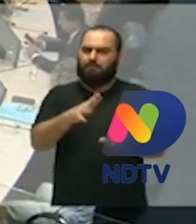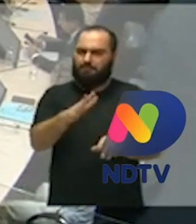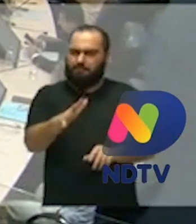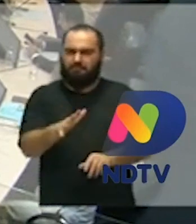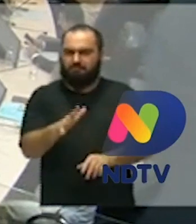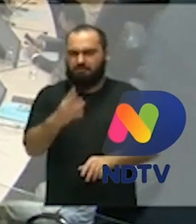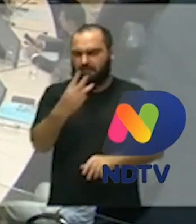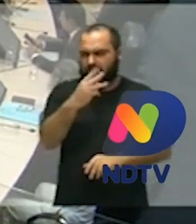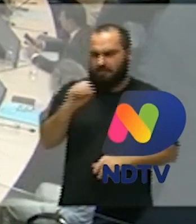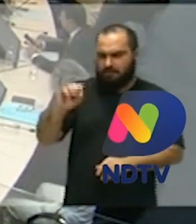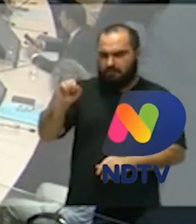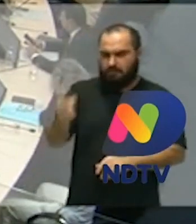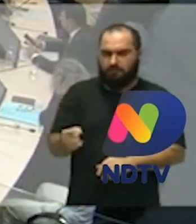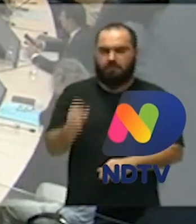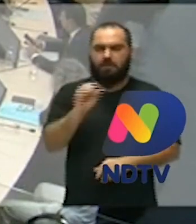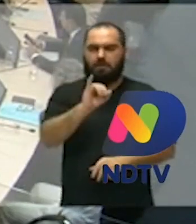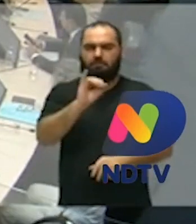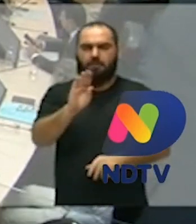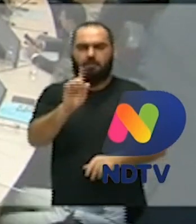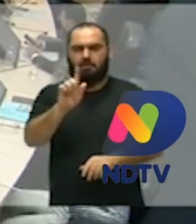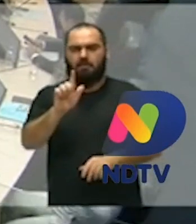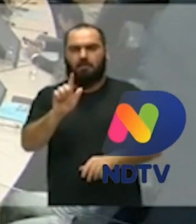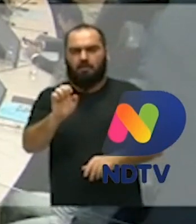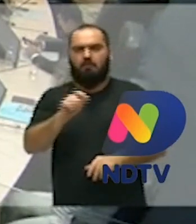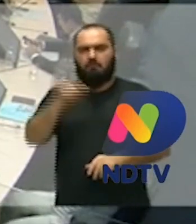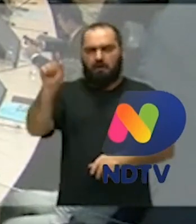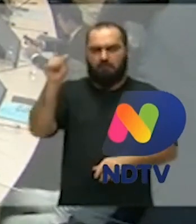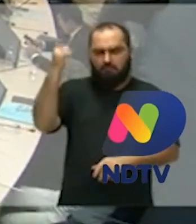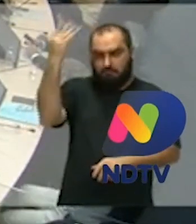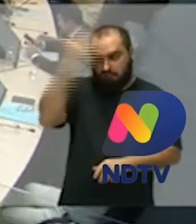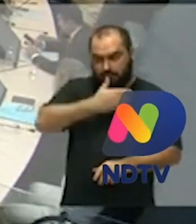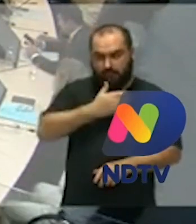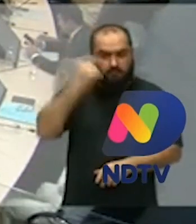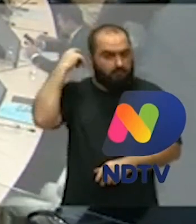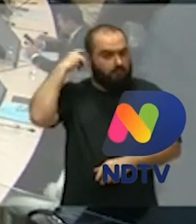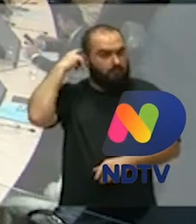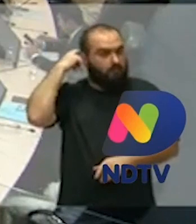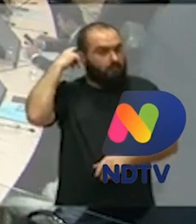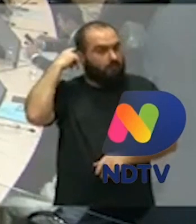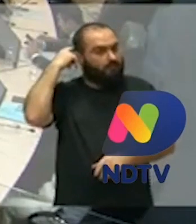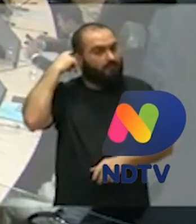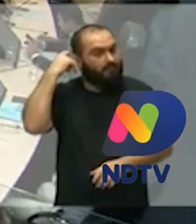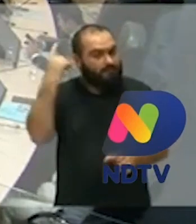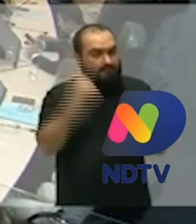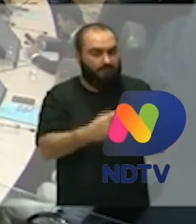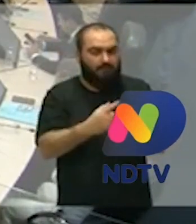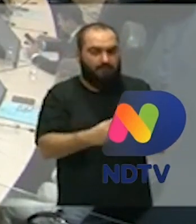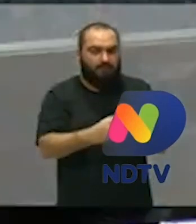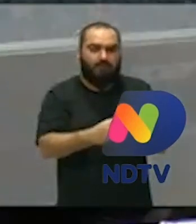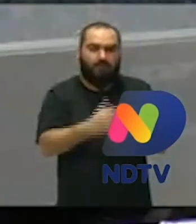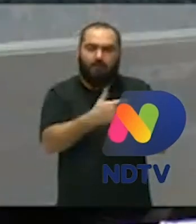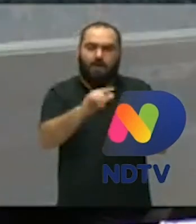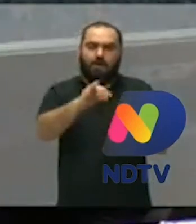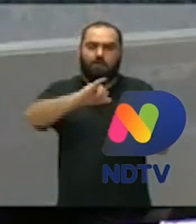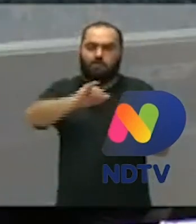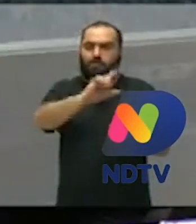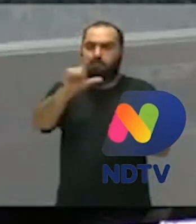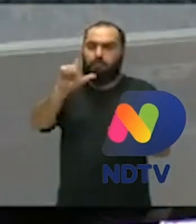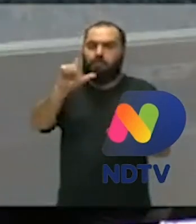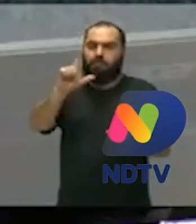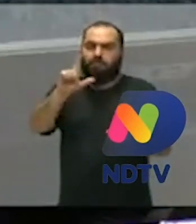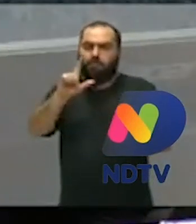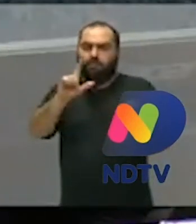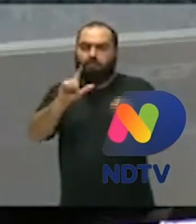Entre os meses de outubro e novembro uma cidade que vai ultrapassar em arrecadação Joinville que